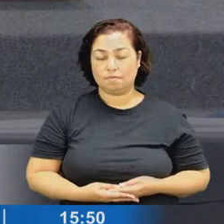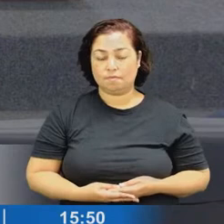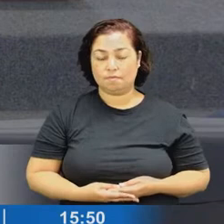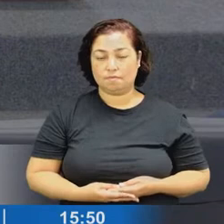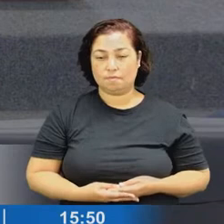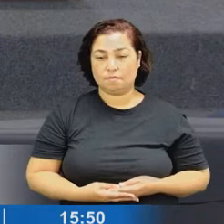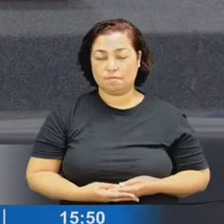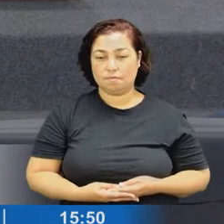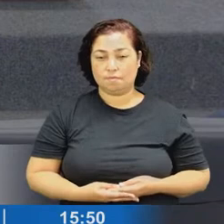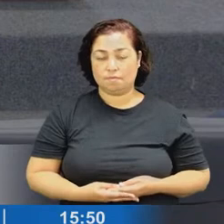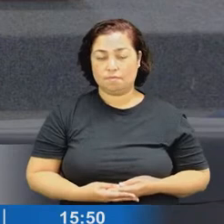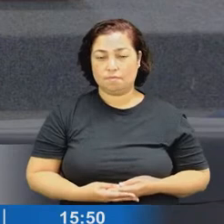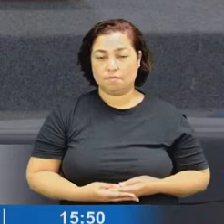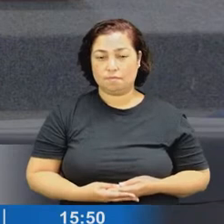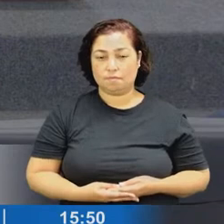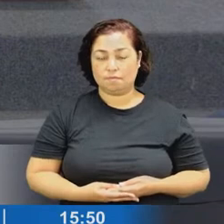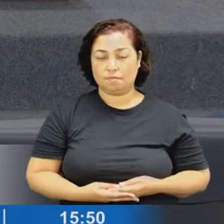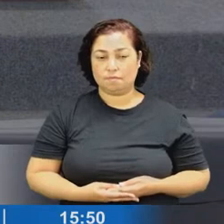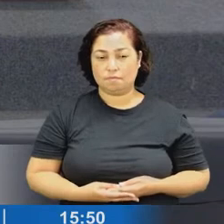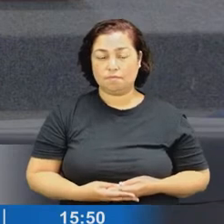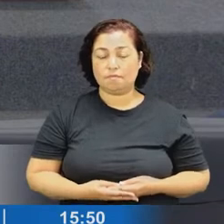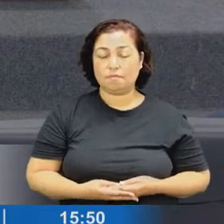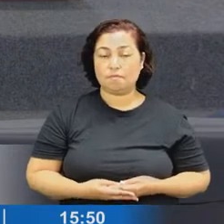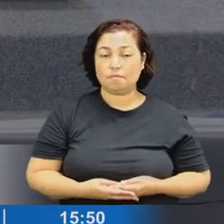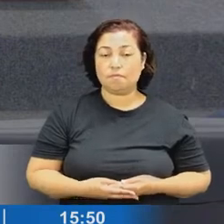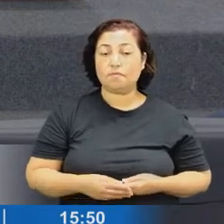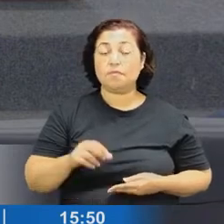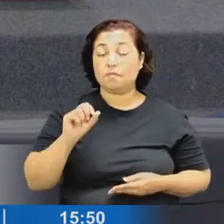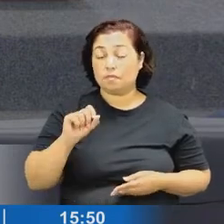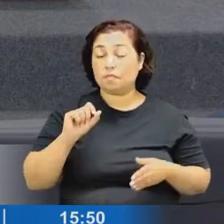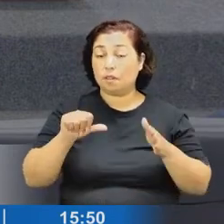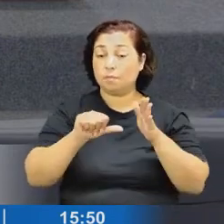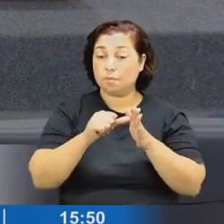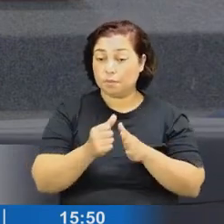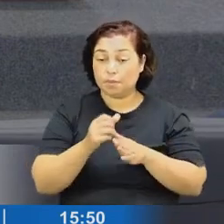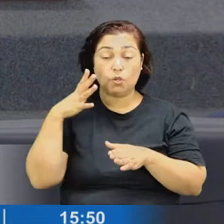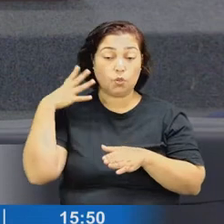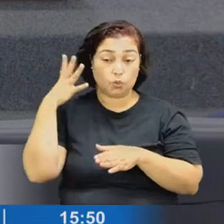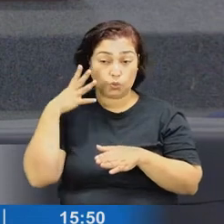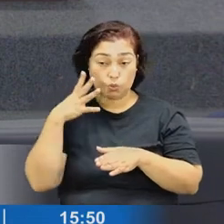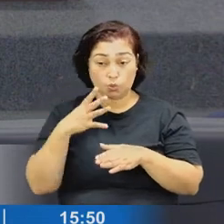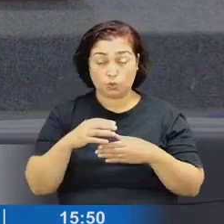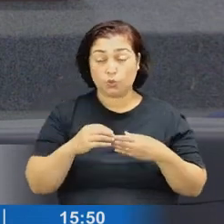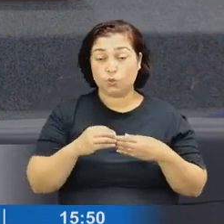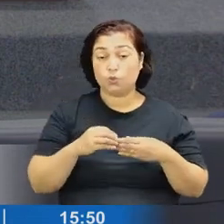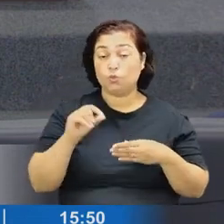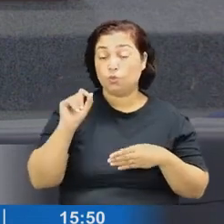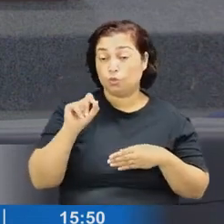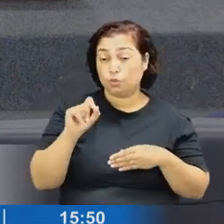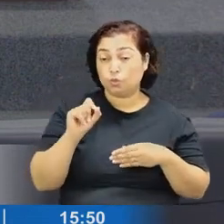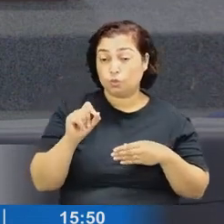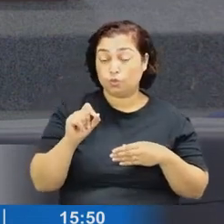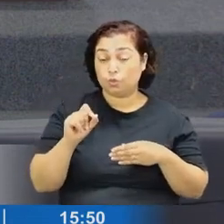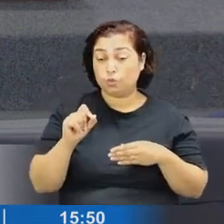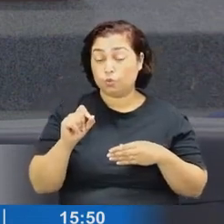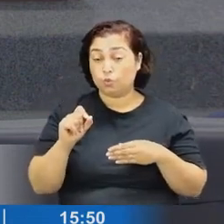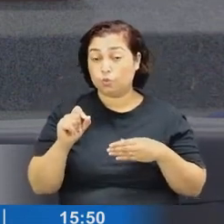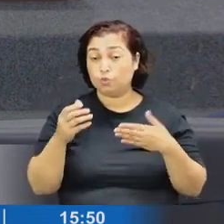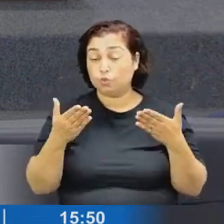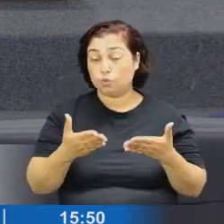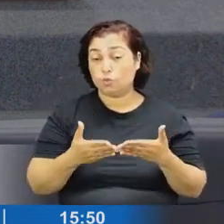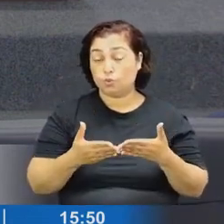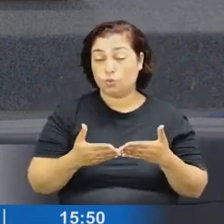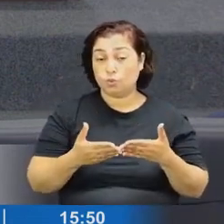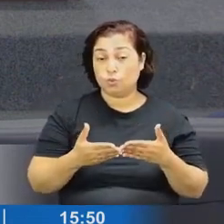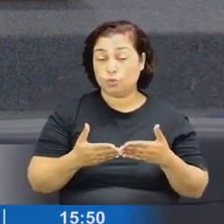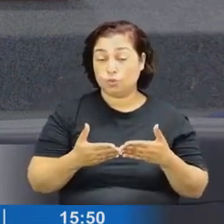é meio que o que vem primeiro né O Discurso ou a necessidade Às vezes a gente tem que às vezes acoplar a